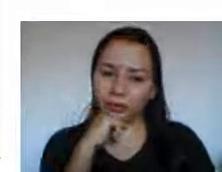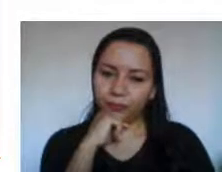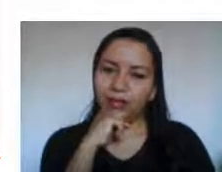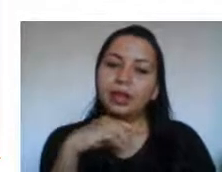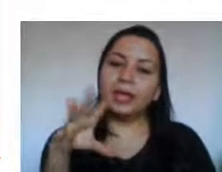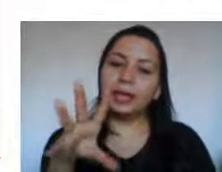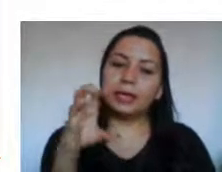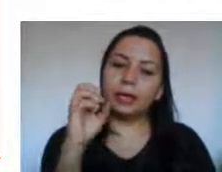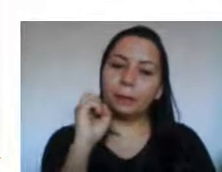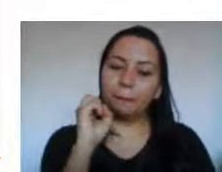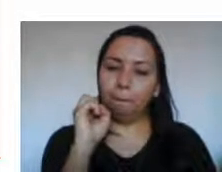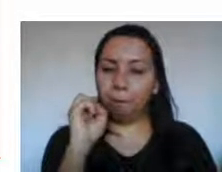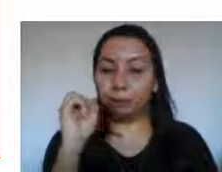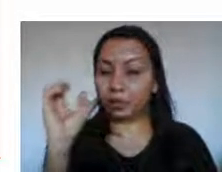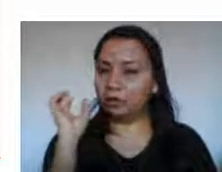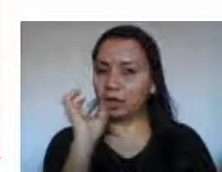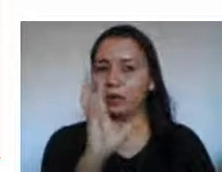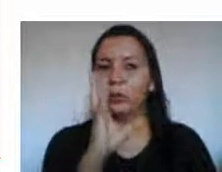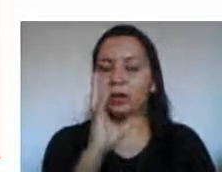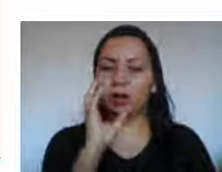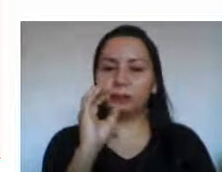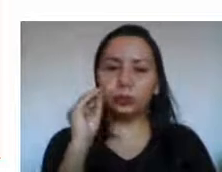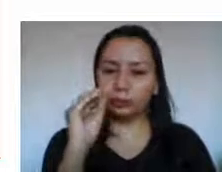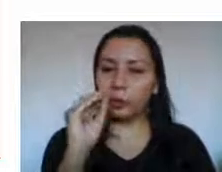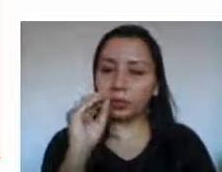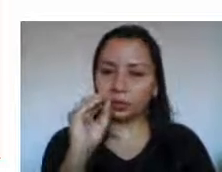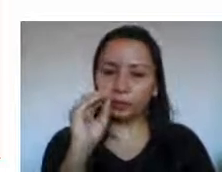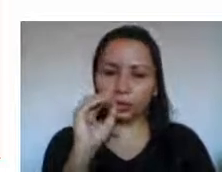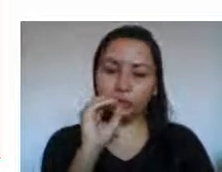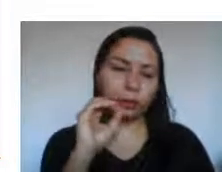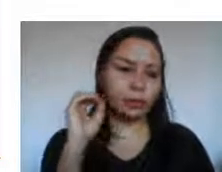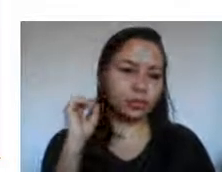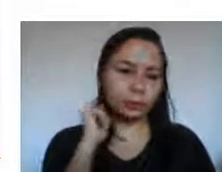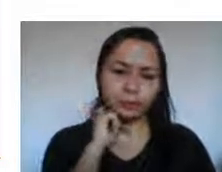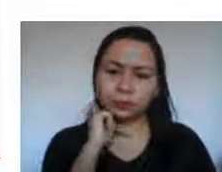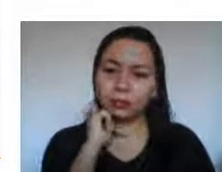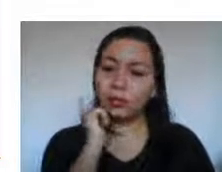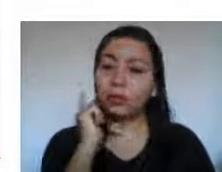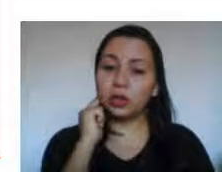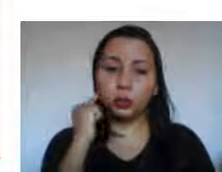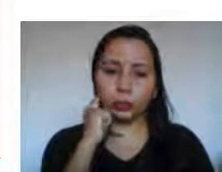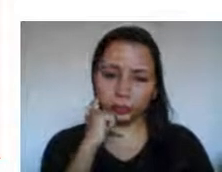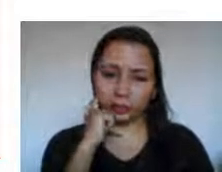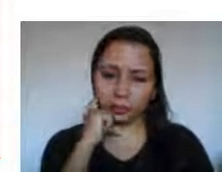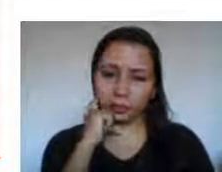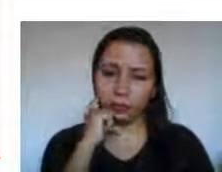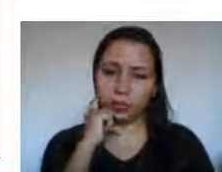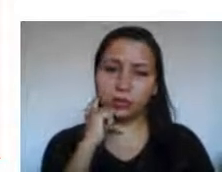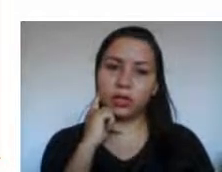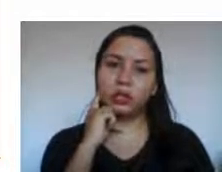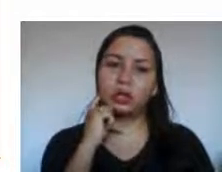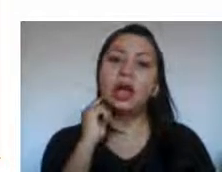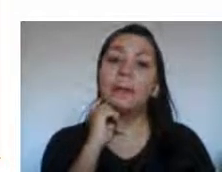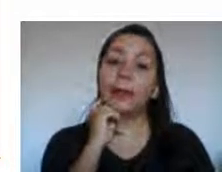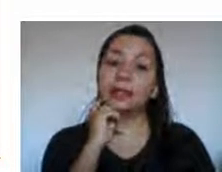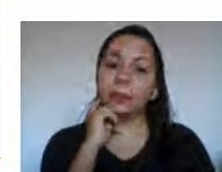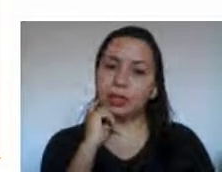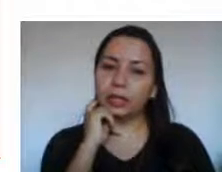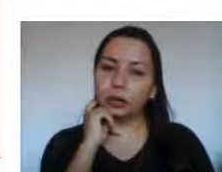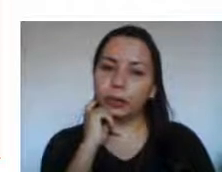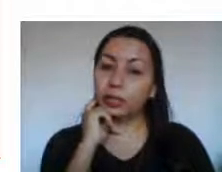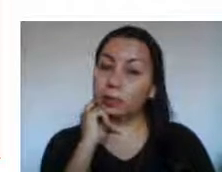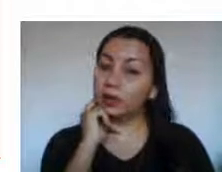marinhos. E aqui eu trago um texto informativo de algo muito reflexivo, que diz o seguinte: